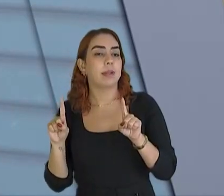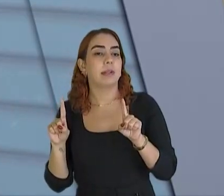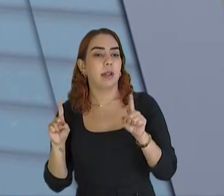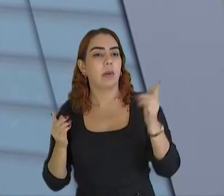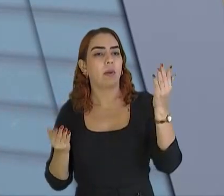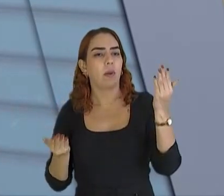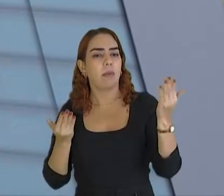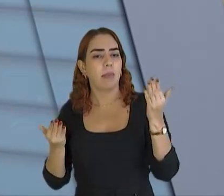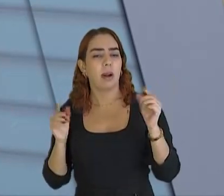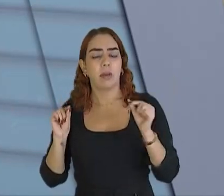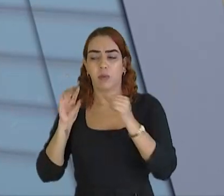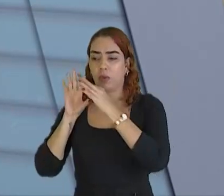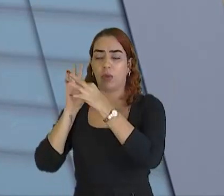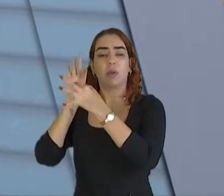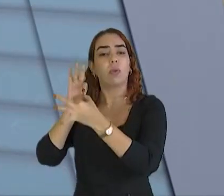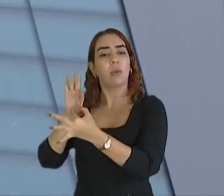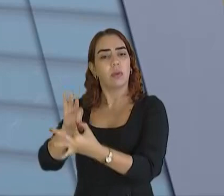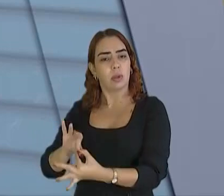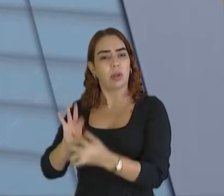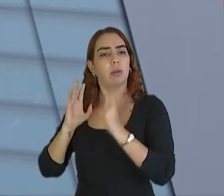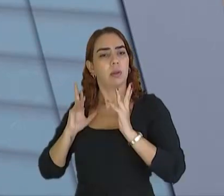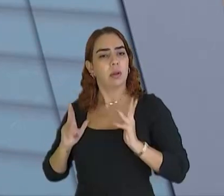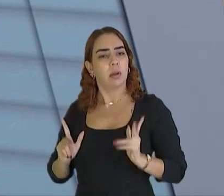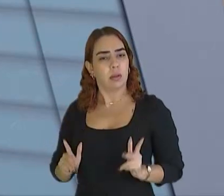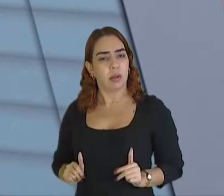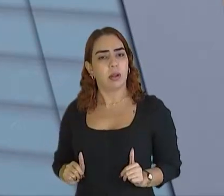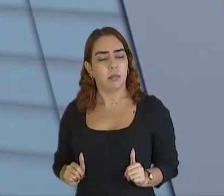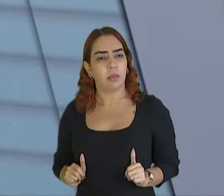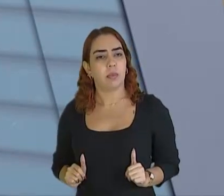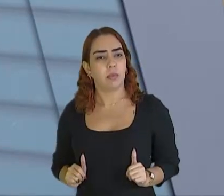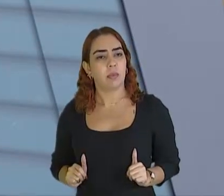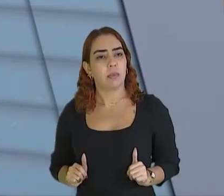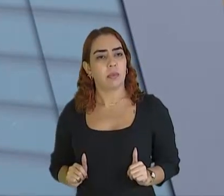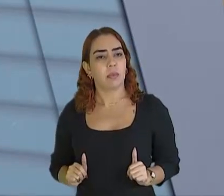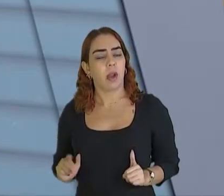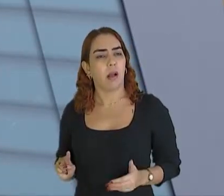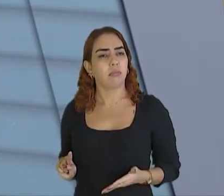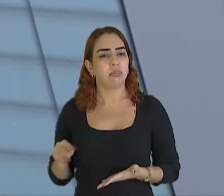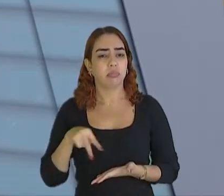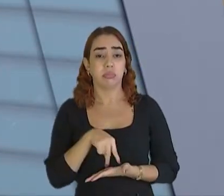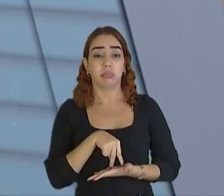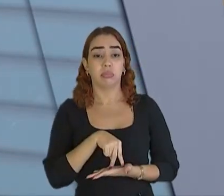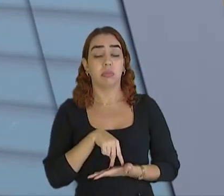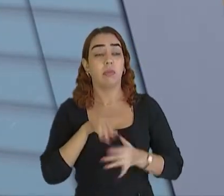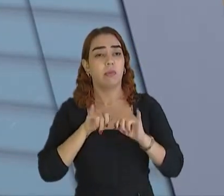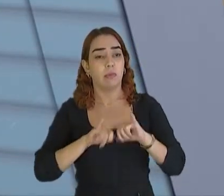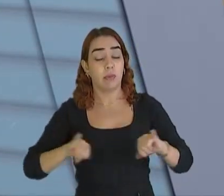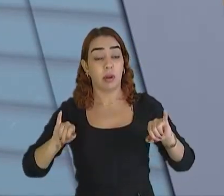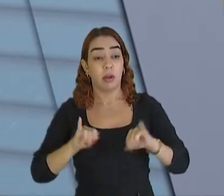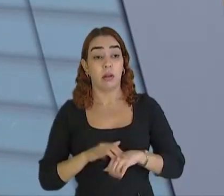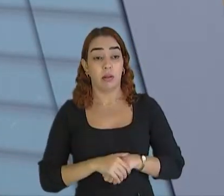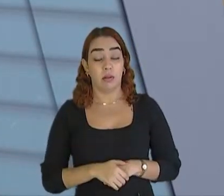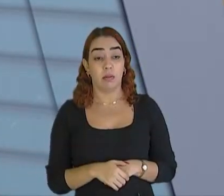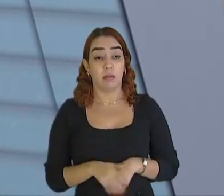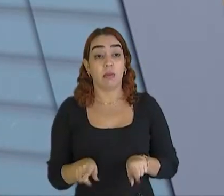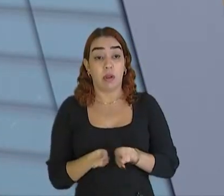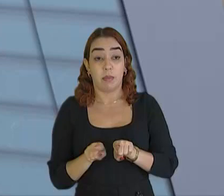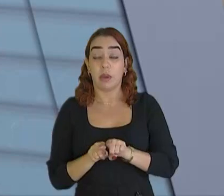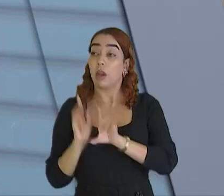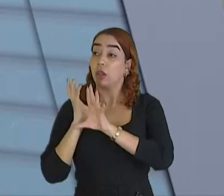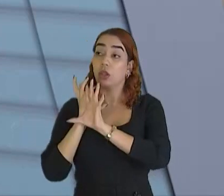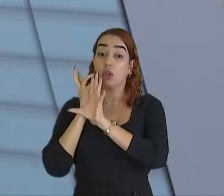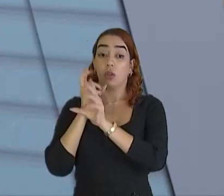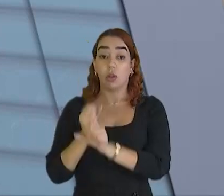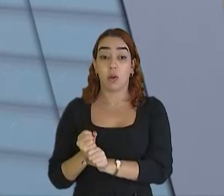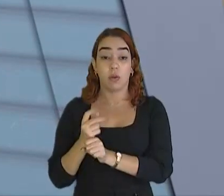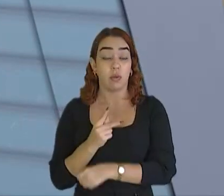posição incoerente nas questões. Eu sempre digo isso, eu digo o senhor, inclusive, no nosso trato pessoal. E eu estou olhando aqui a sua história política,